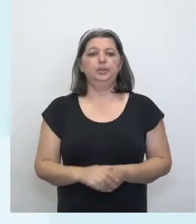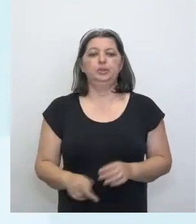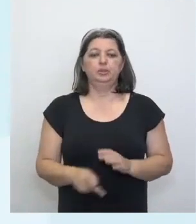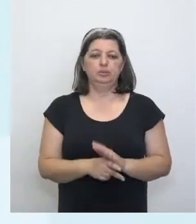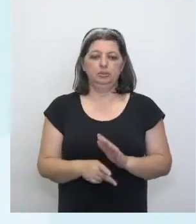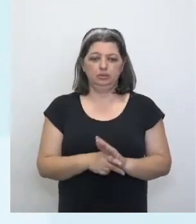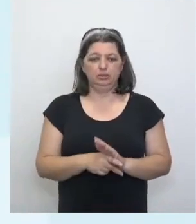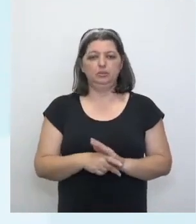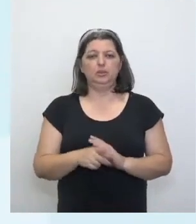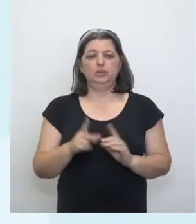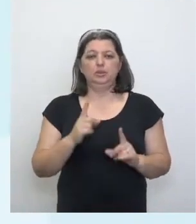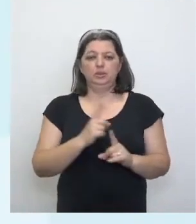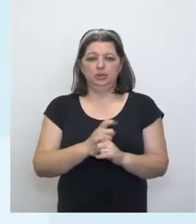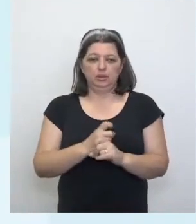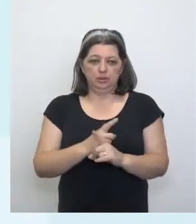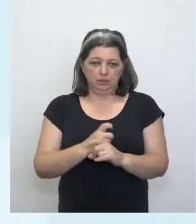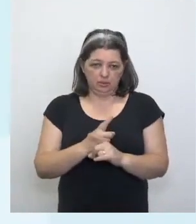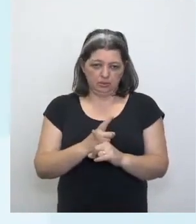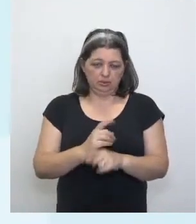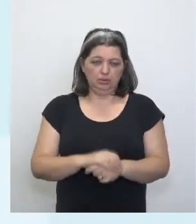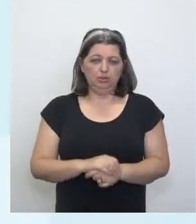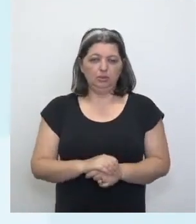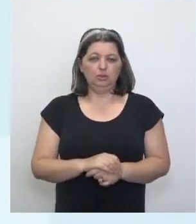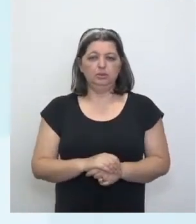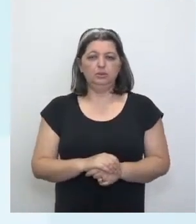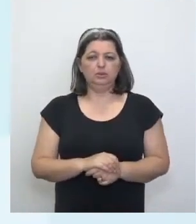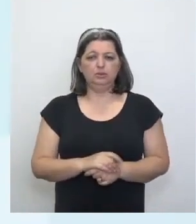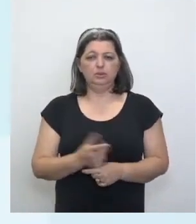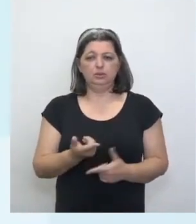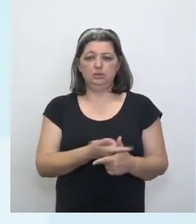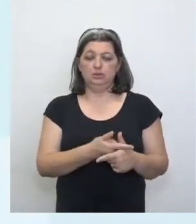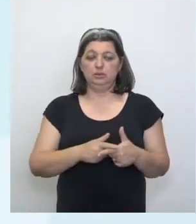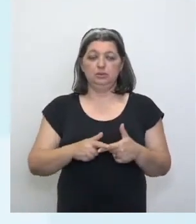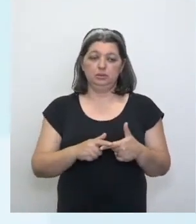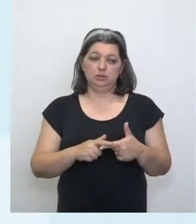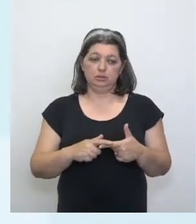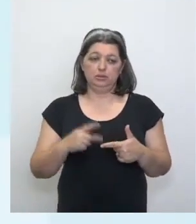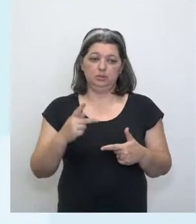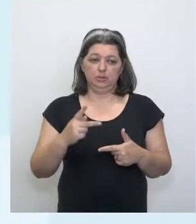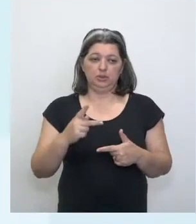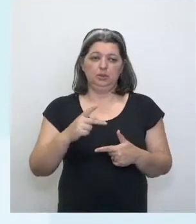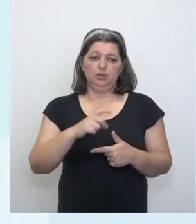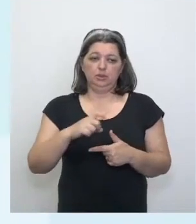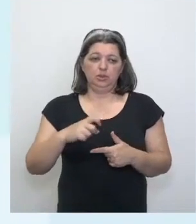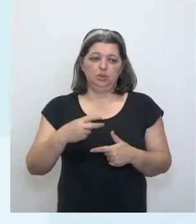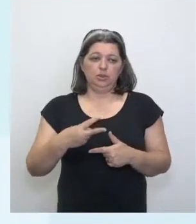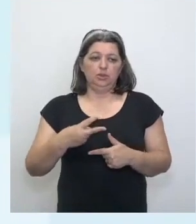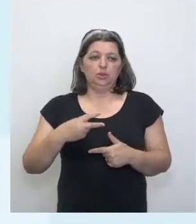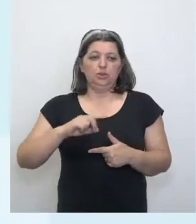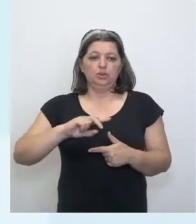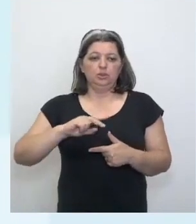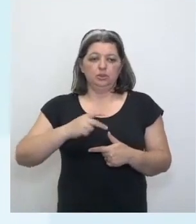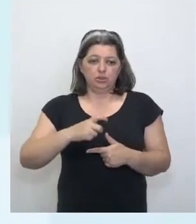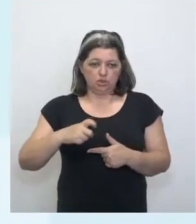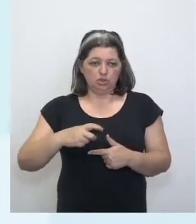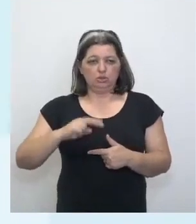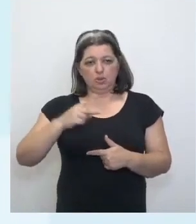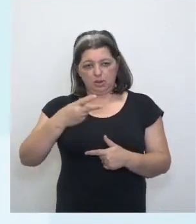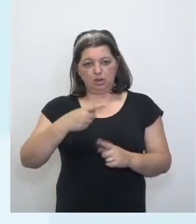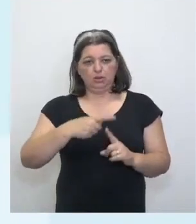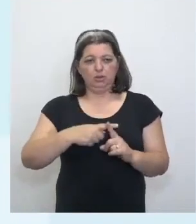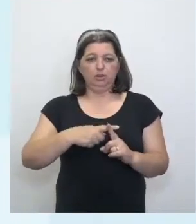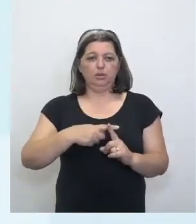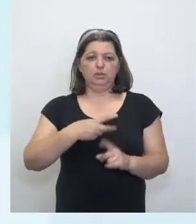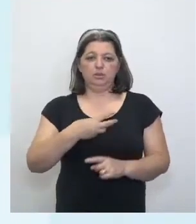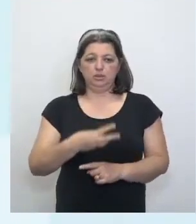de Briot-Ruffini para efetuar a divisão do polinômio p de x, 2x² mais 3x menos 1, pelo